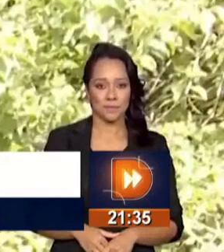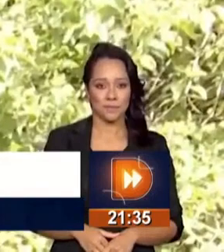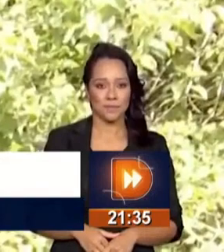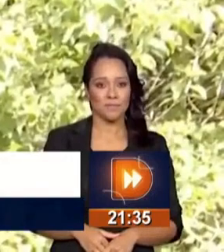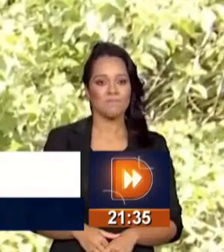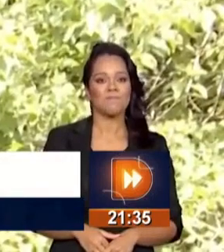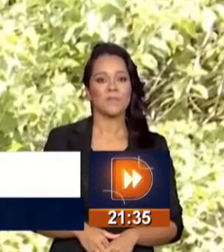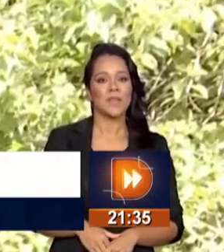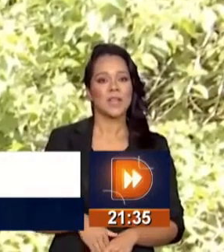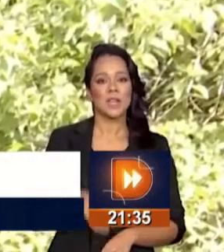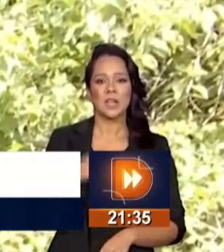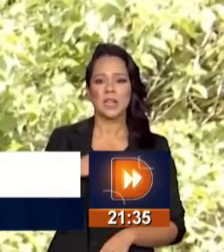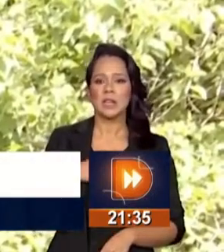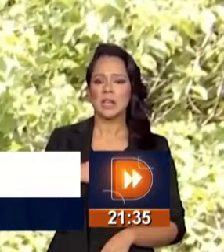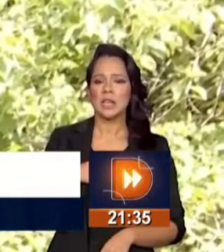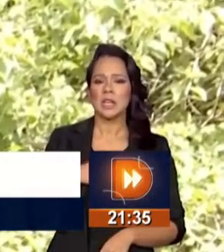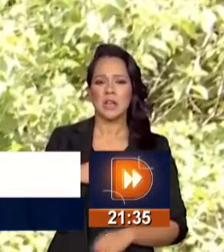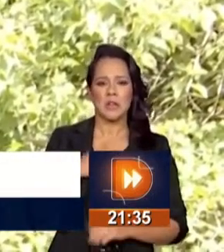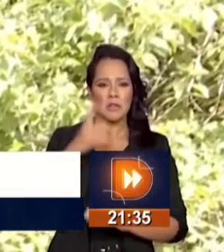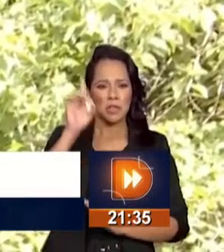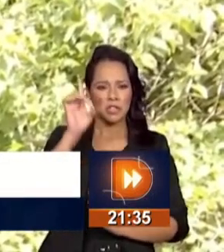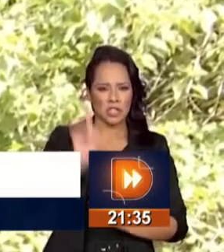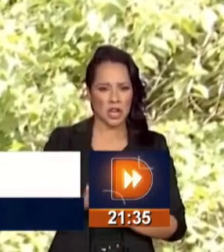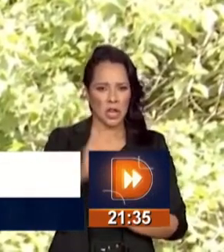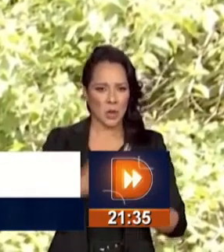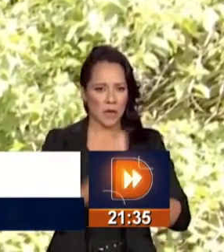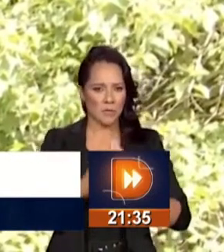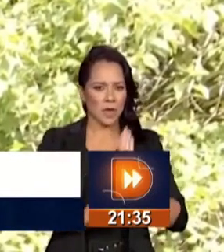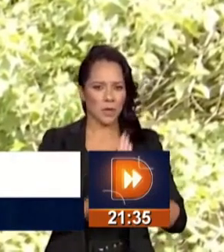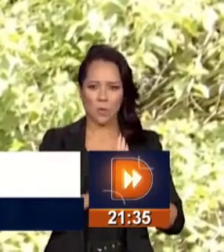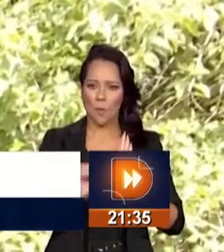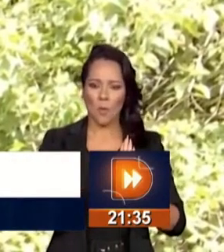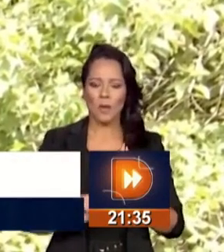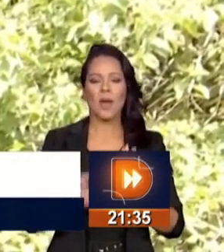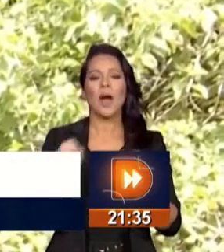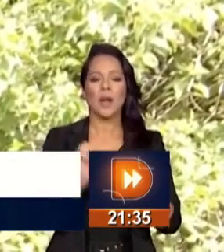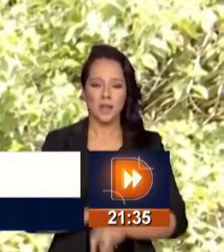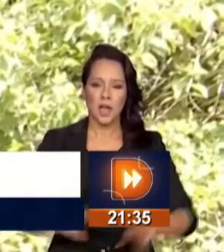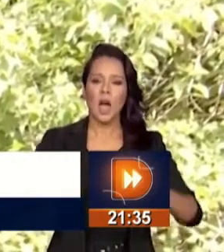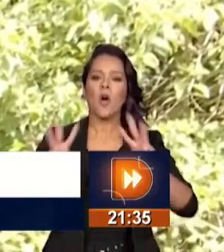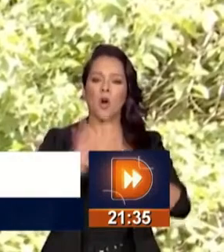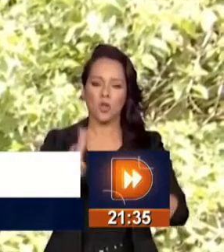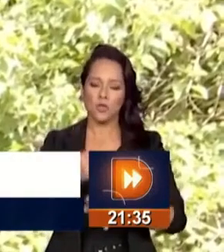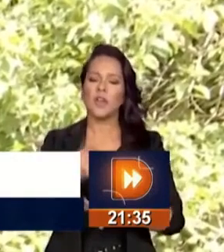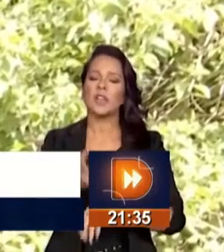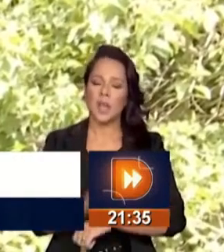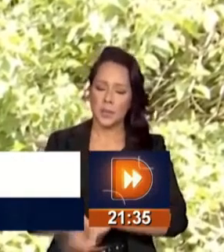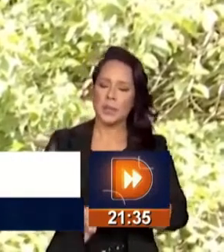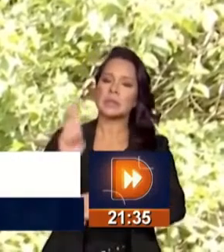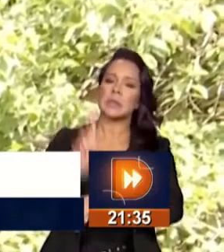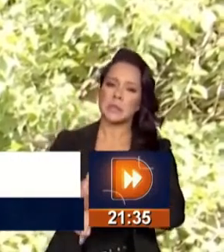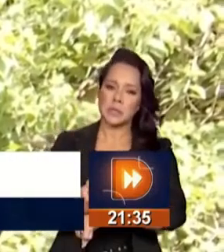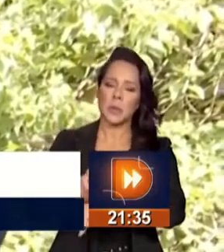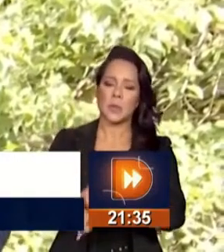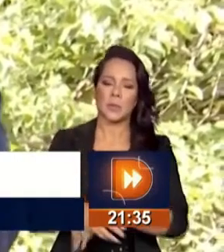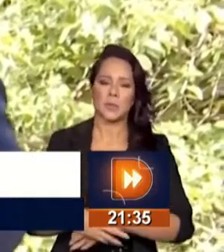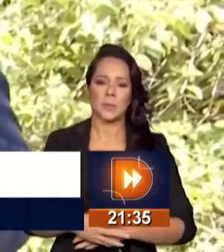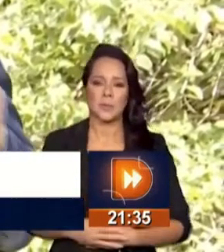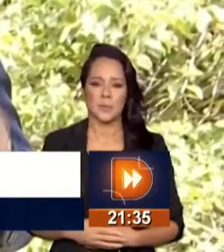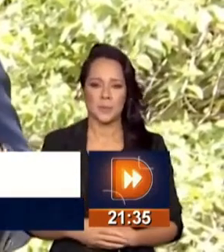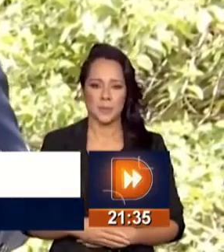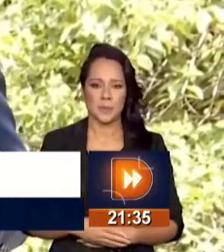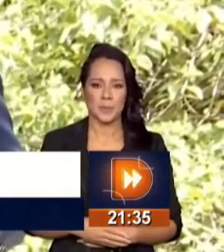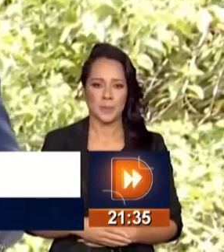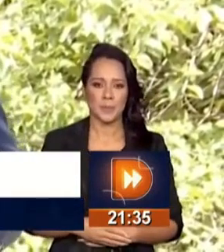y sin derecho a veto. Y sin derecho a veto. Ahí la ONU será más representativa. De esa manera tendremos la ONU